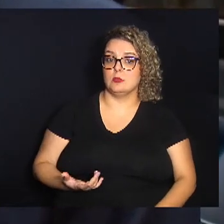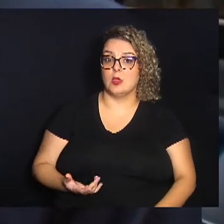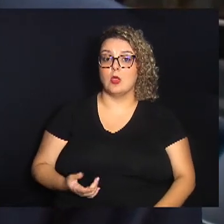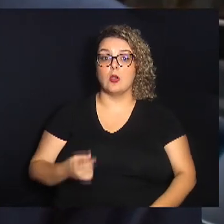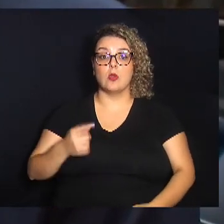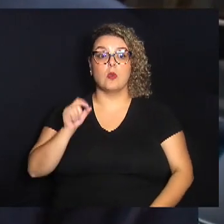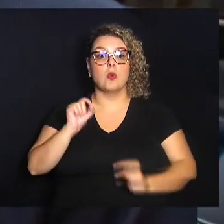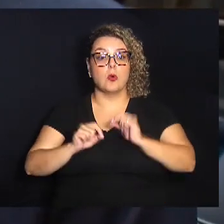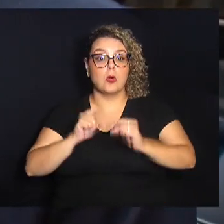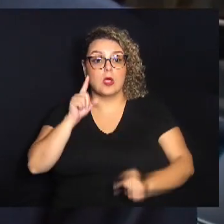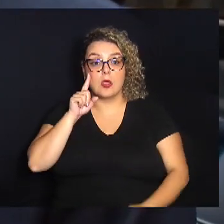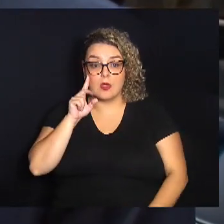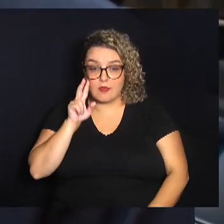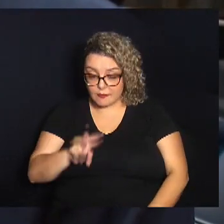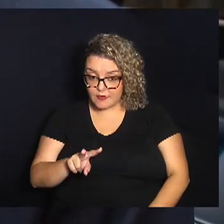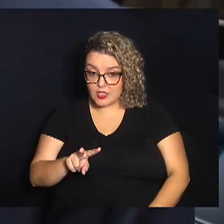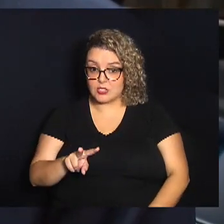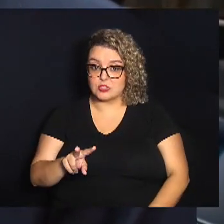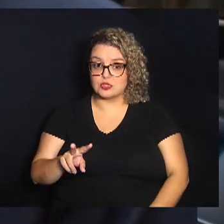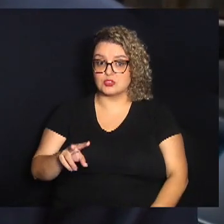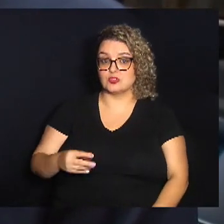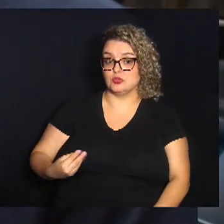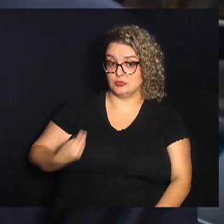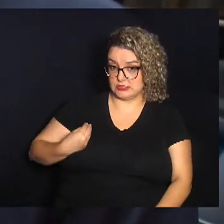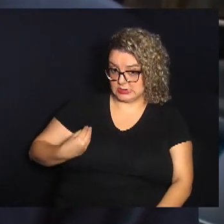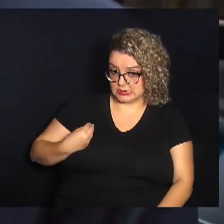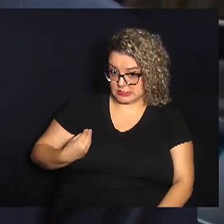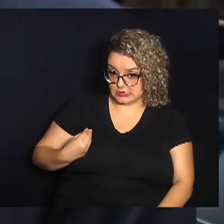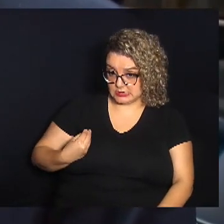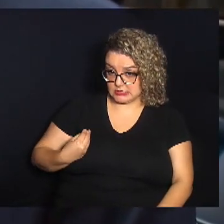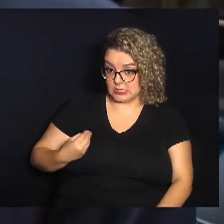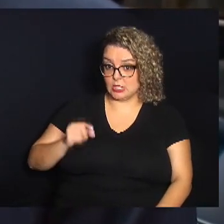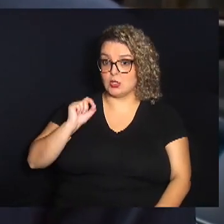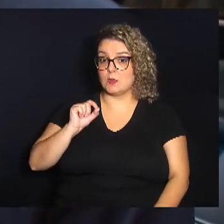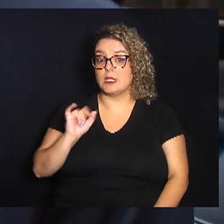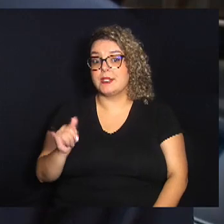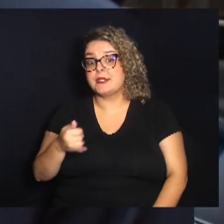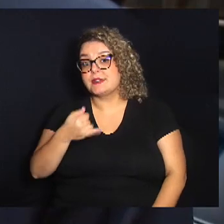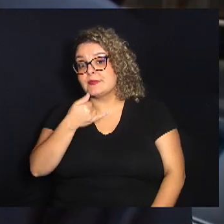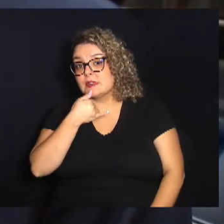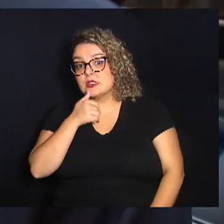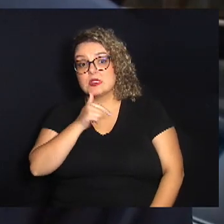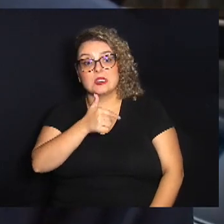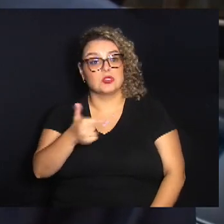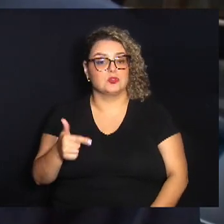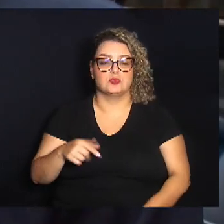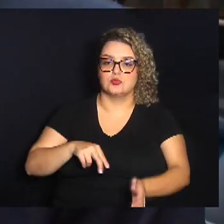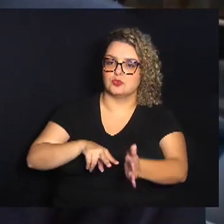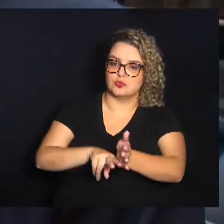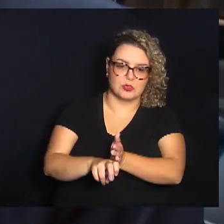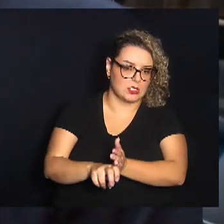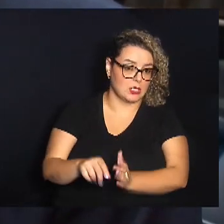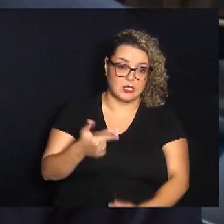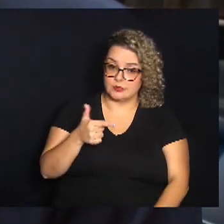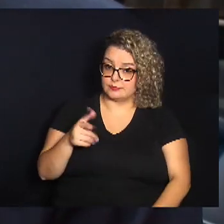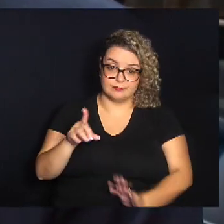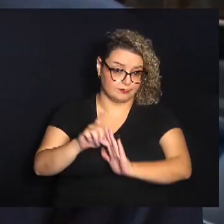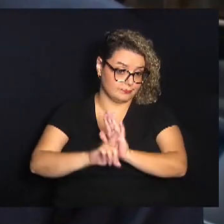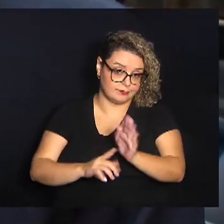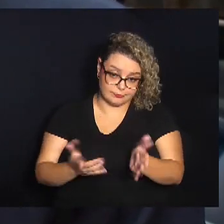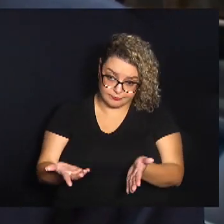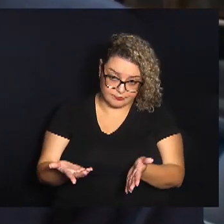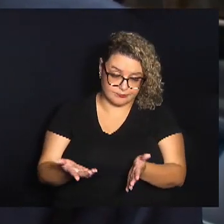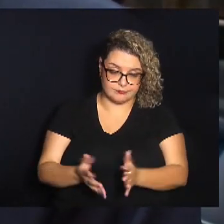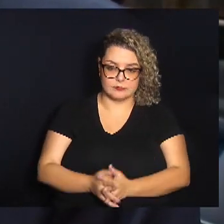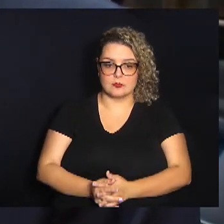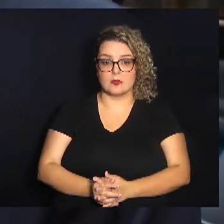eu vejo e que eu tenho presenciado, né, é que, infelizmente, quem não tem o diagnóstico não tem esse direito. E